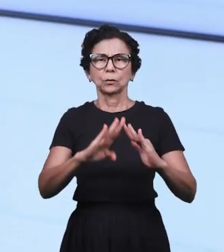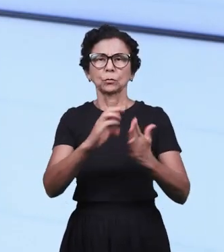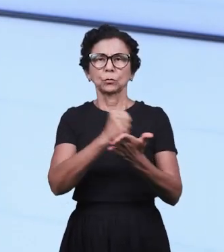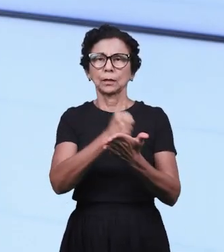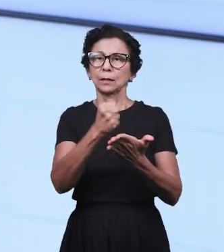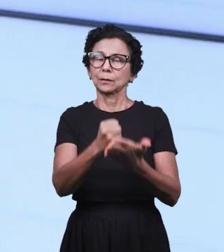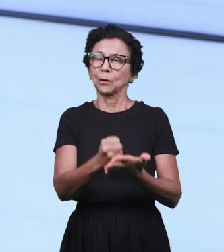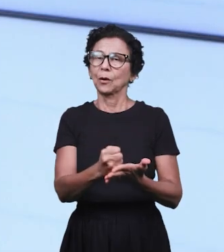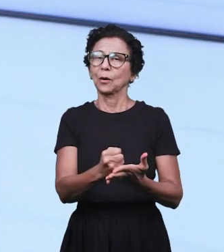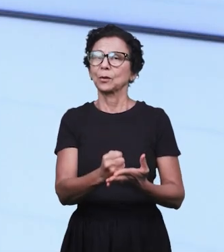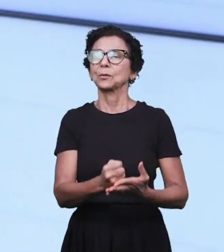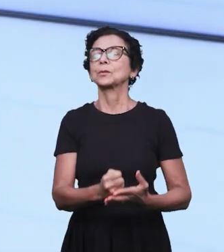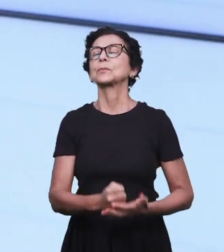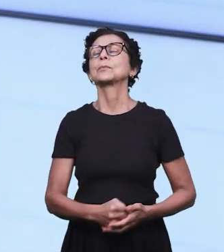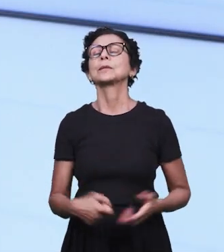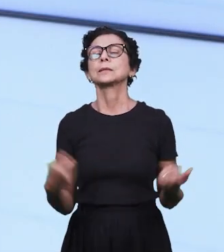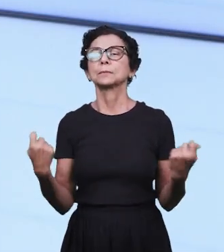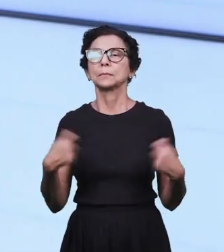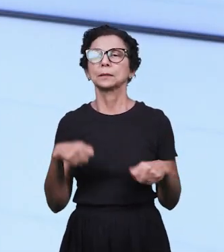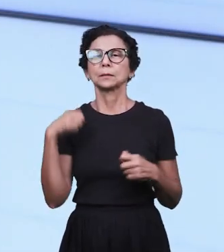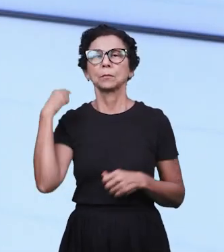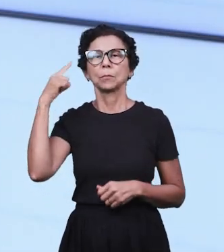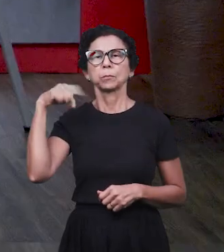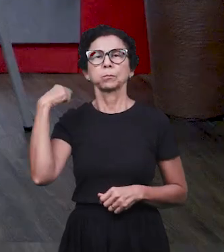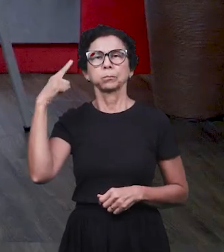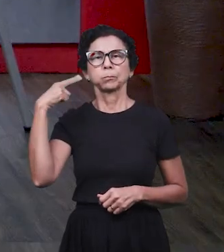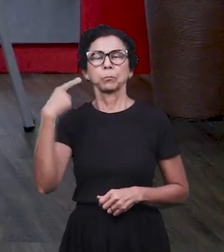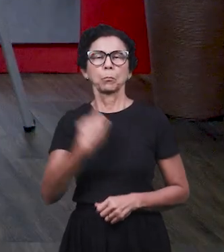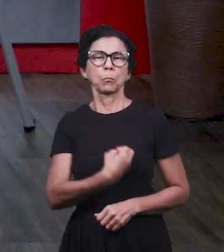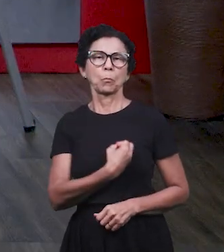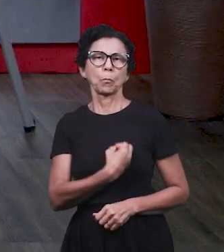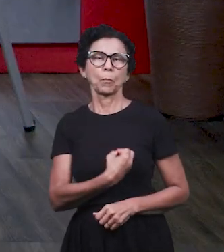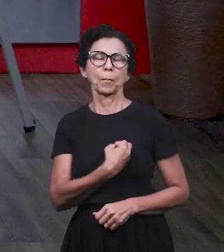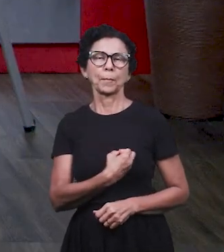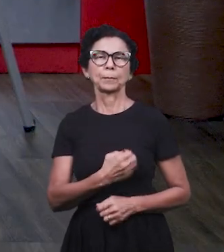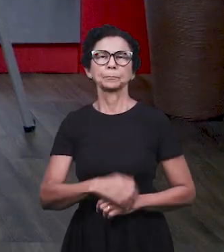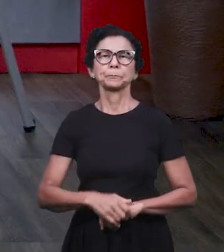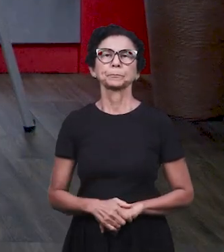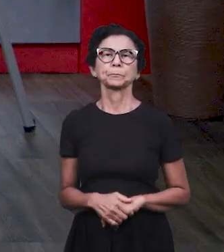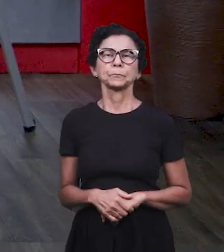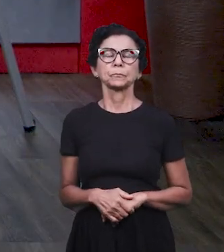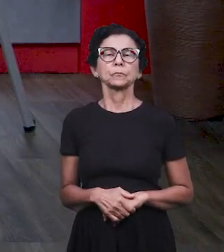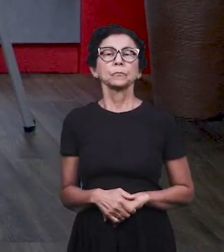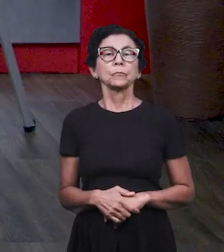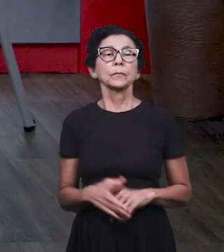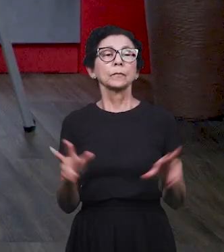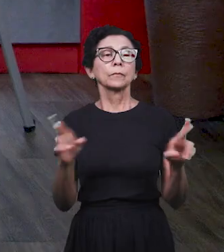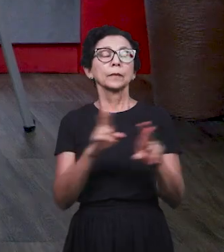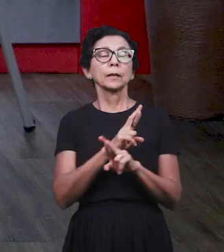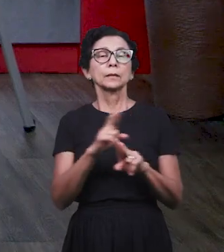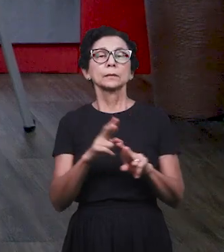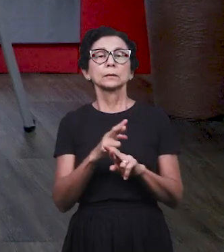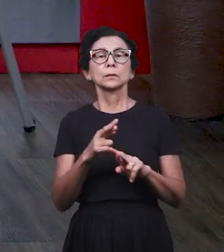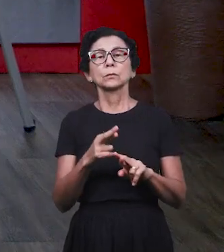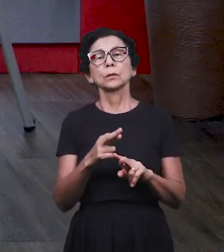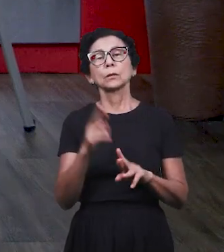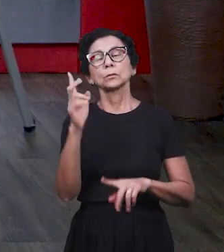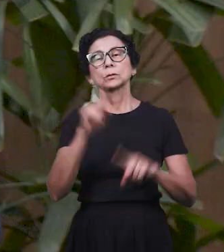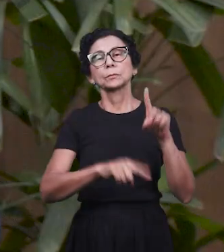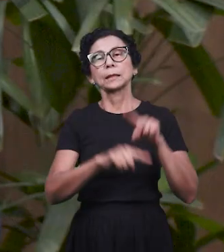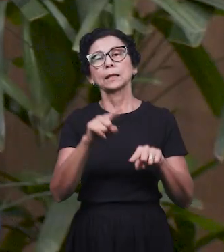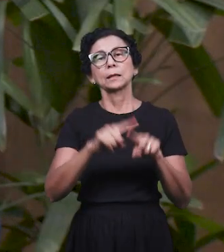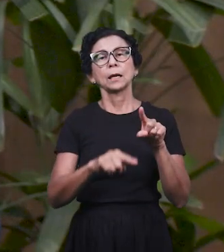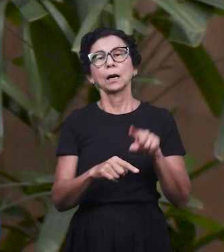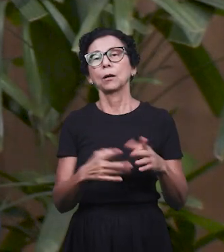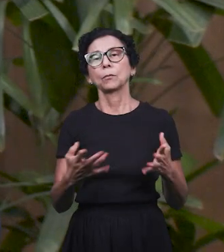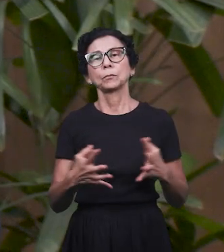a participação do advogado. Falando nessa questão dos bens, qual